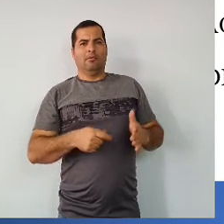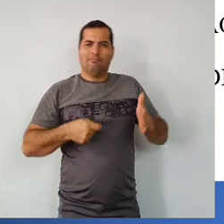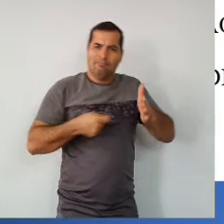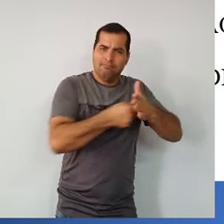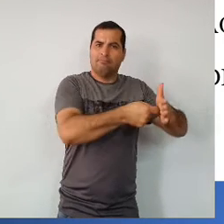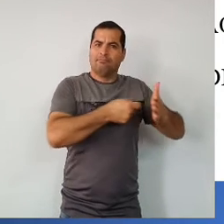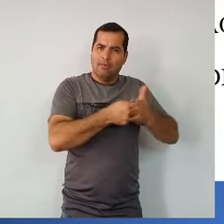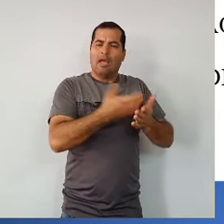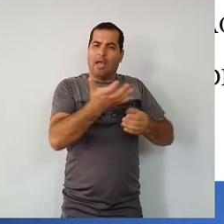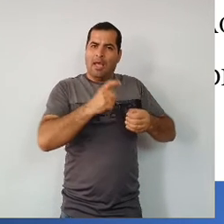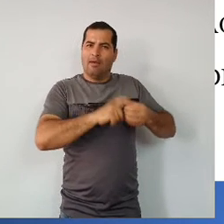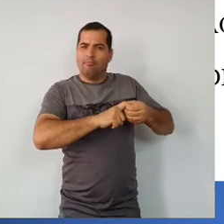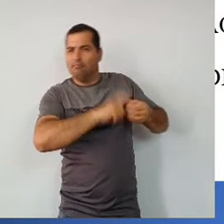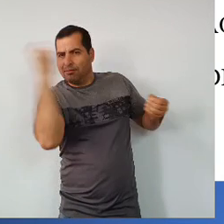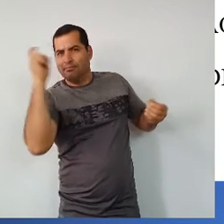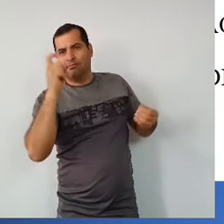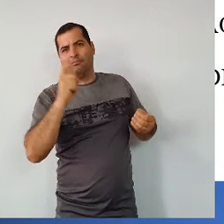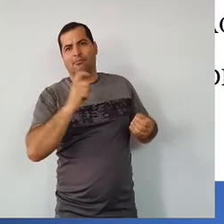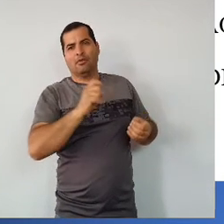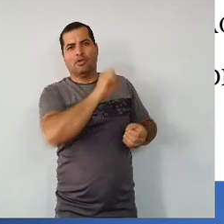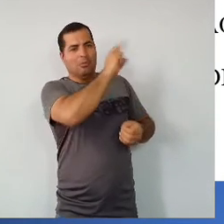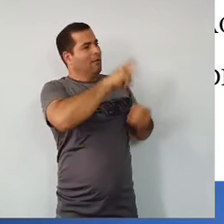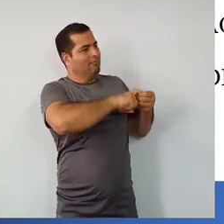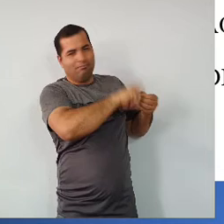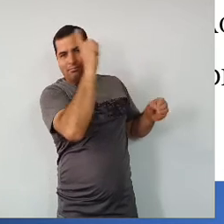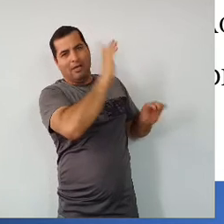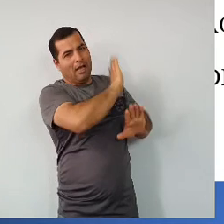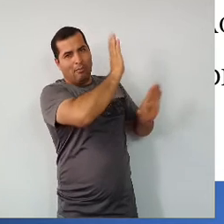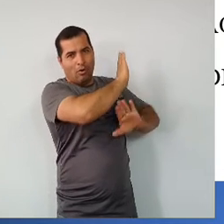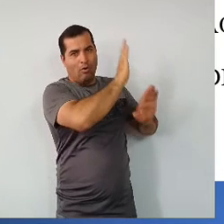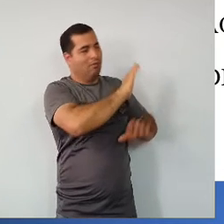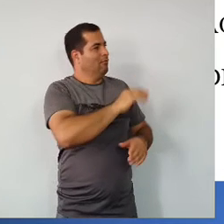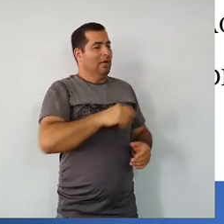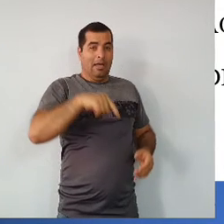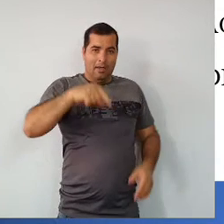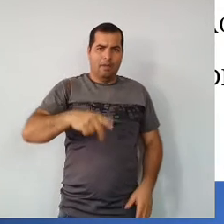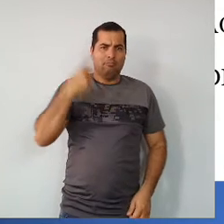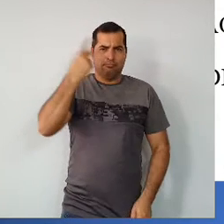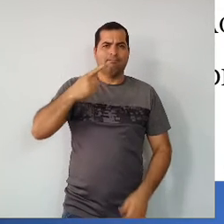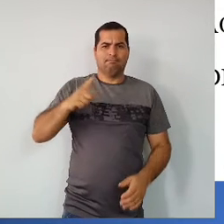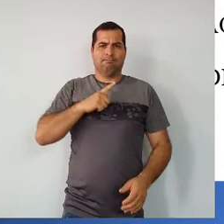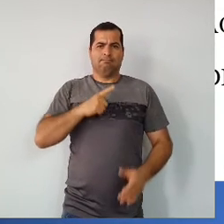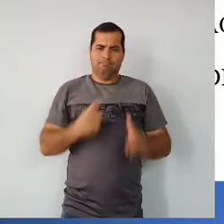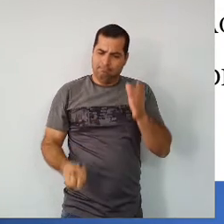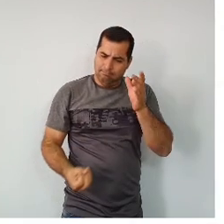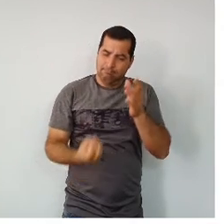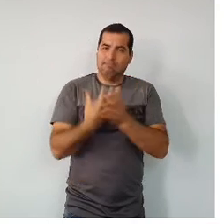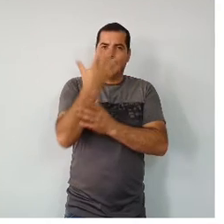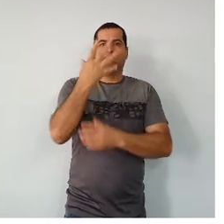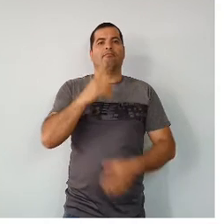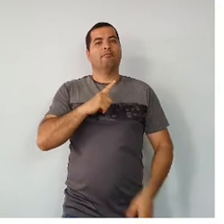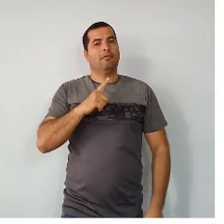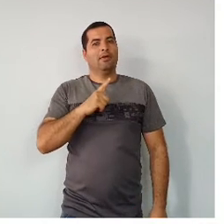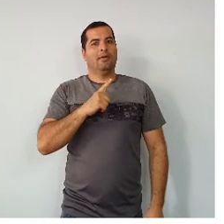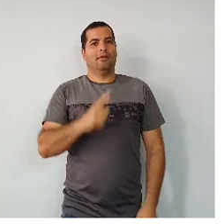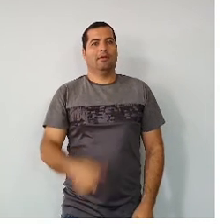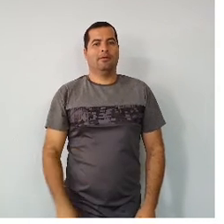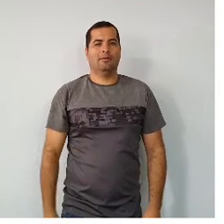em busca de maior autonomia política aí. Então, foi feito